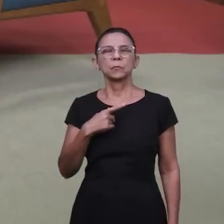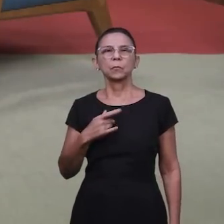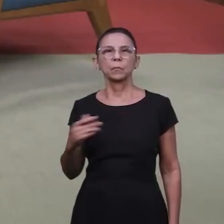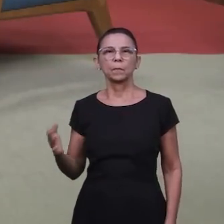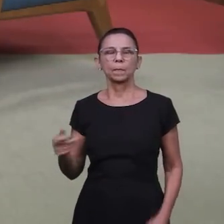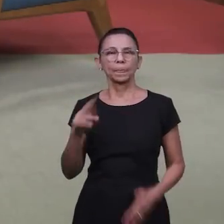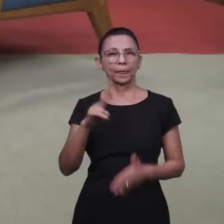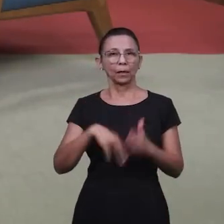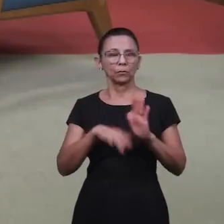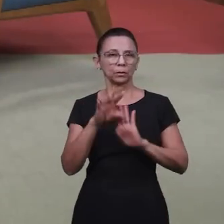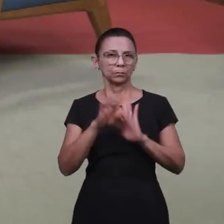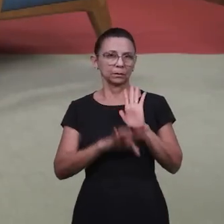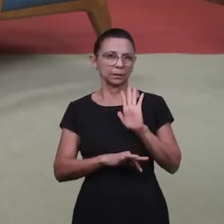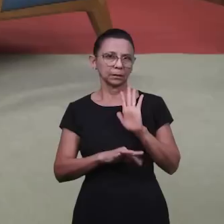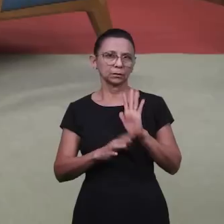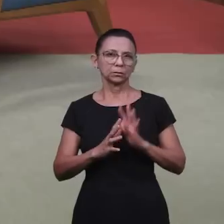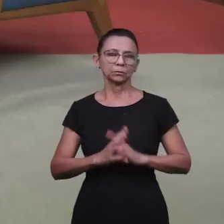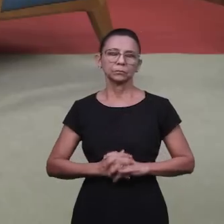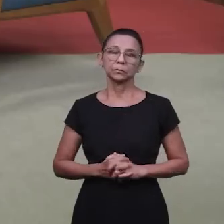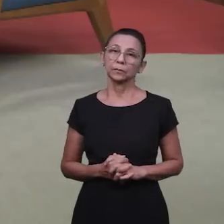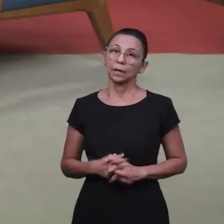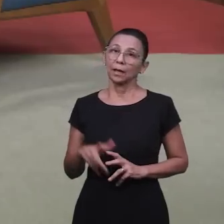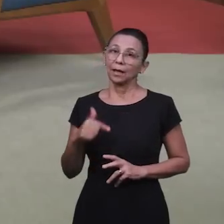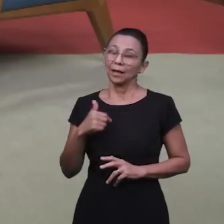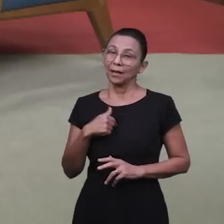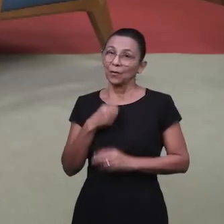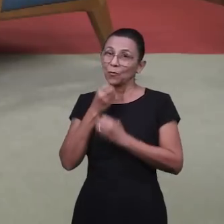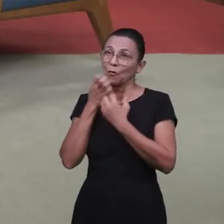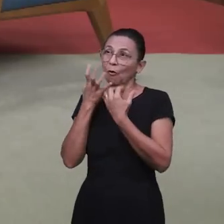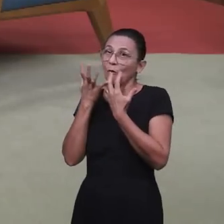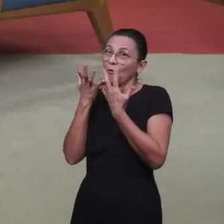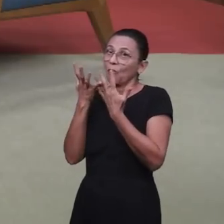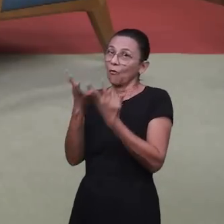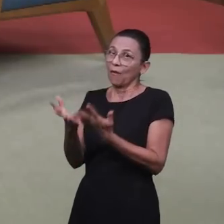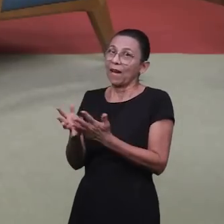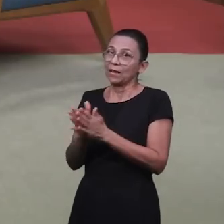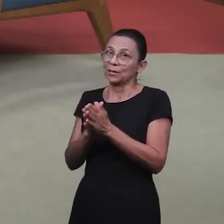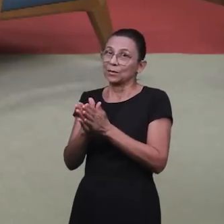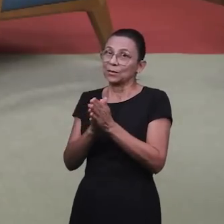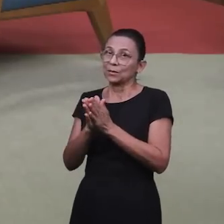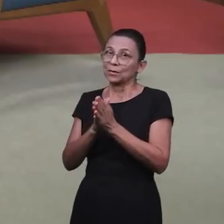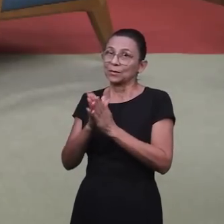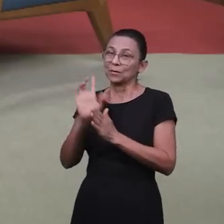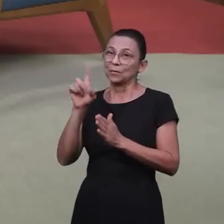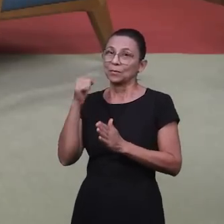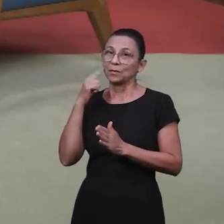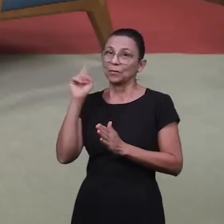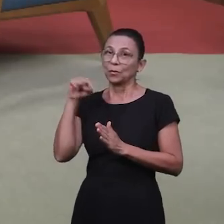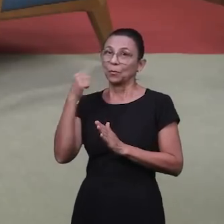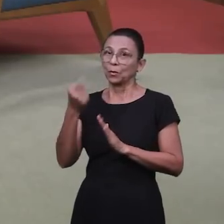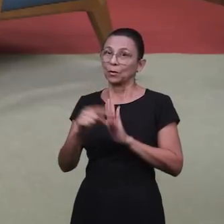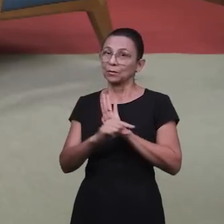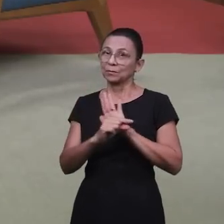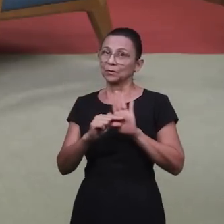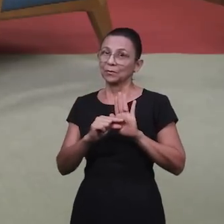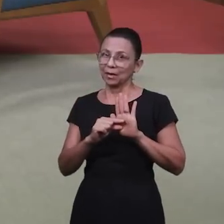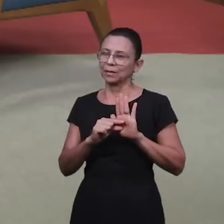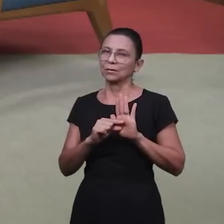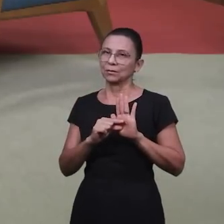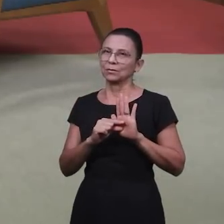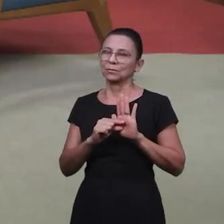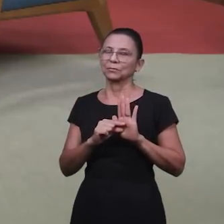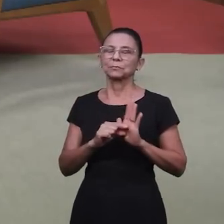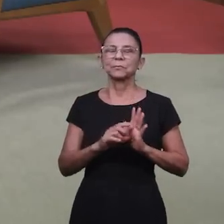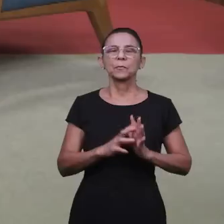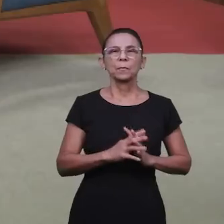para vocês fazerem uma rápida abordagem, porque eu confesso que eu estou ansioso para irmos para o próximo verso, para o próximo tema que nós vamos